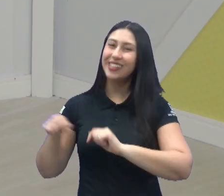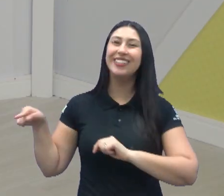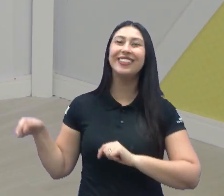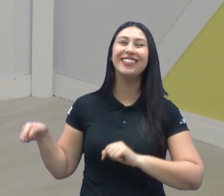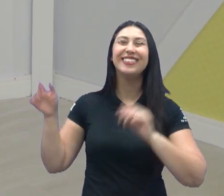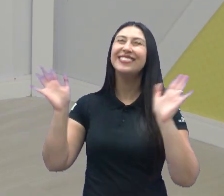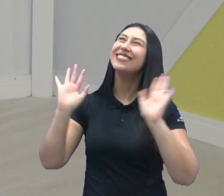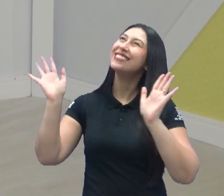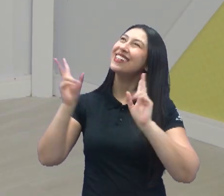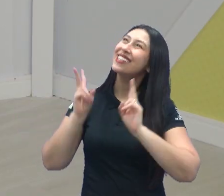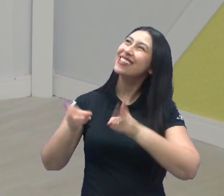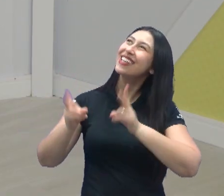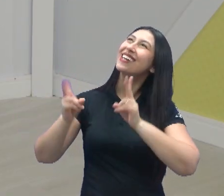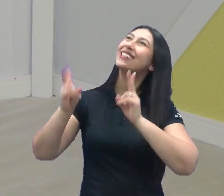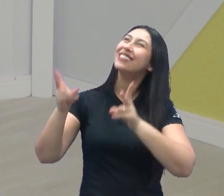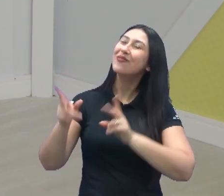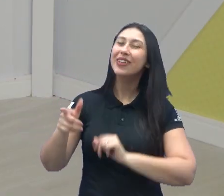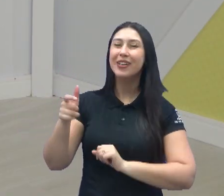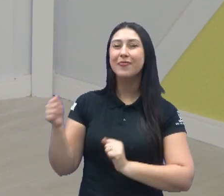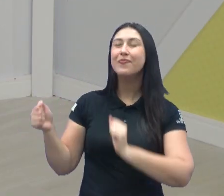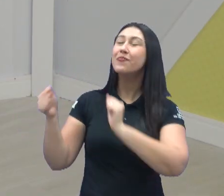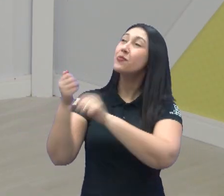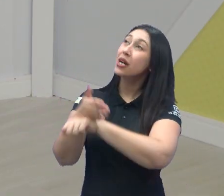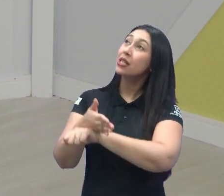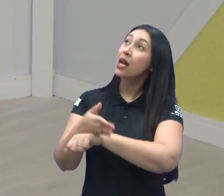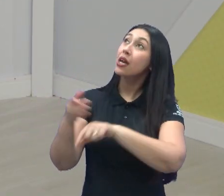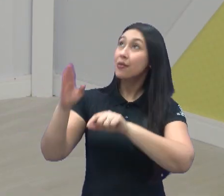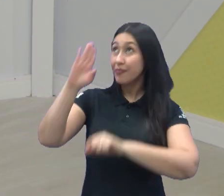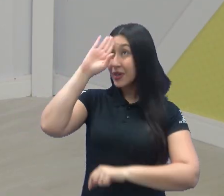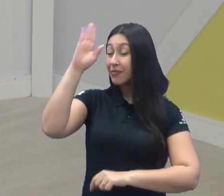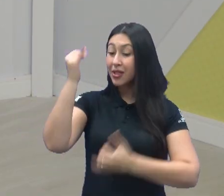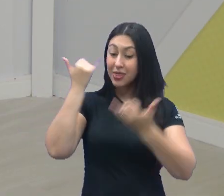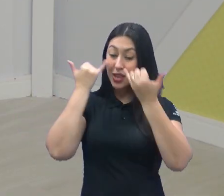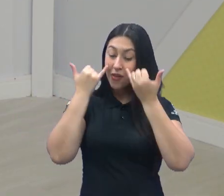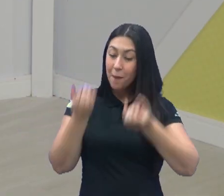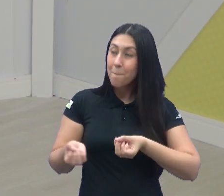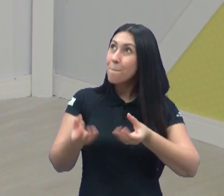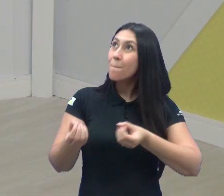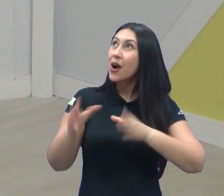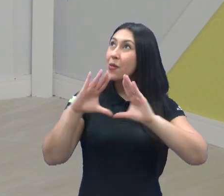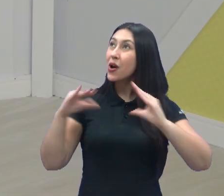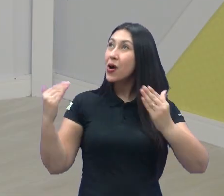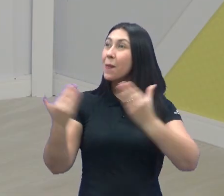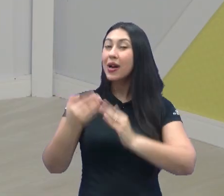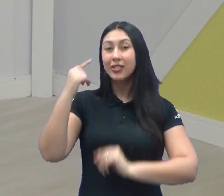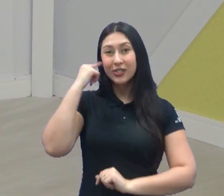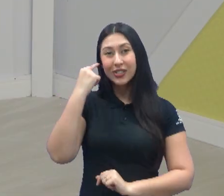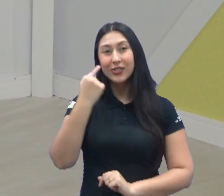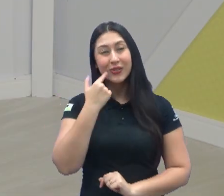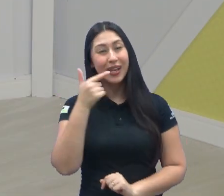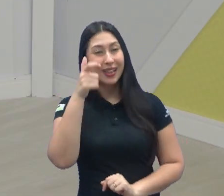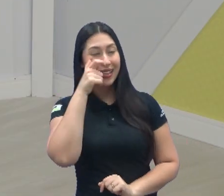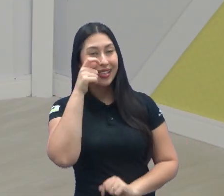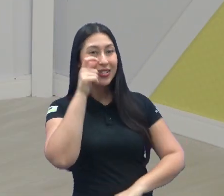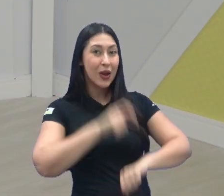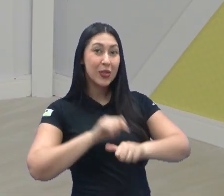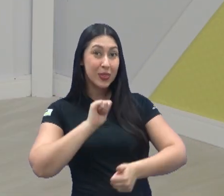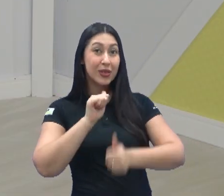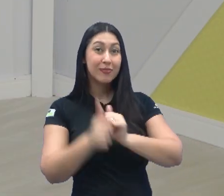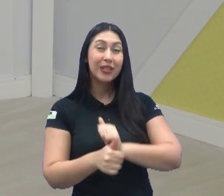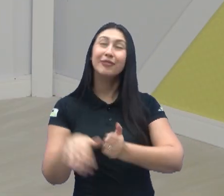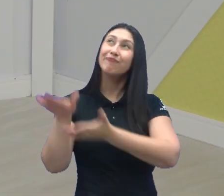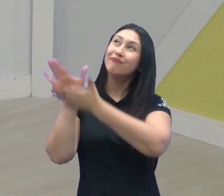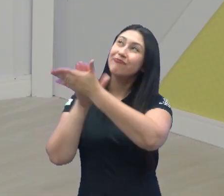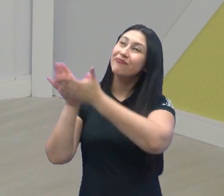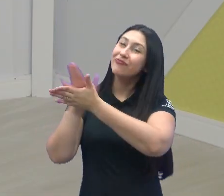sempre acompanhando o nosso programa e principalmente levando as informações para a comunidade surda que acompanha o nosso programa. Obrigado, Tamires.